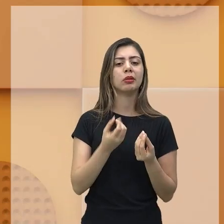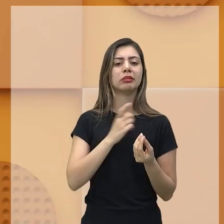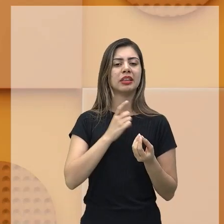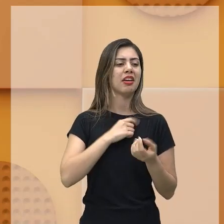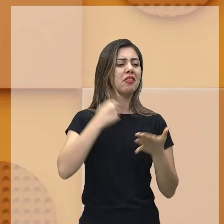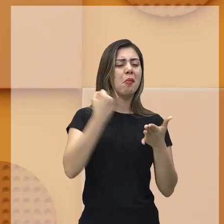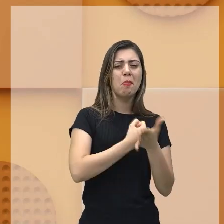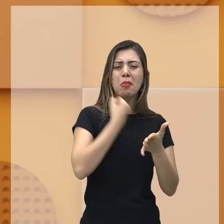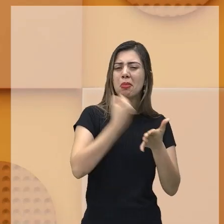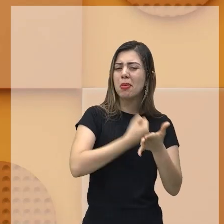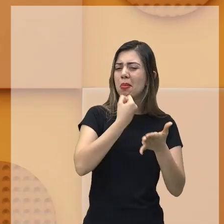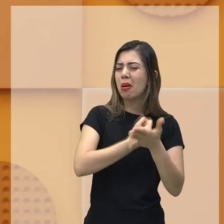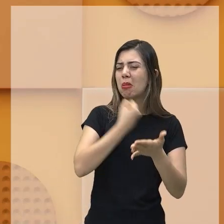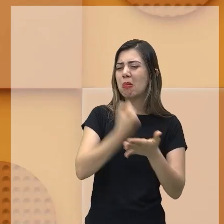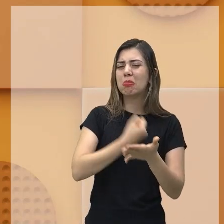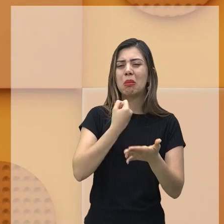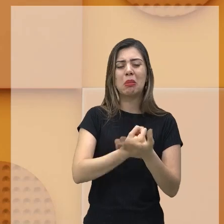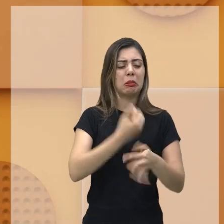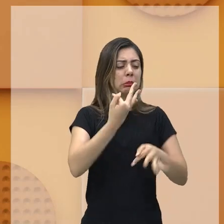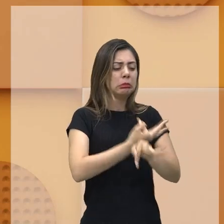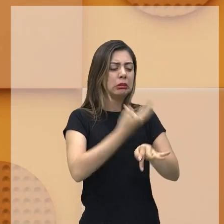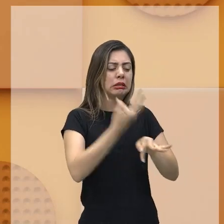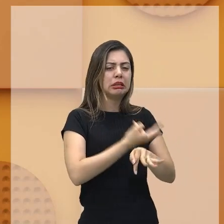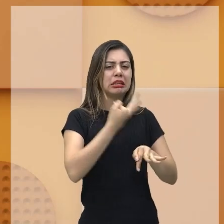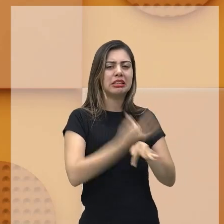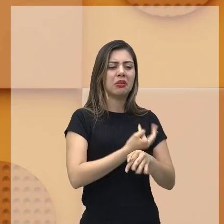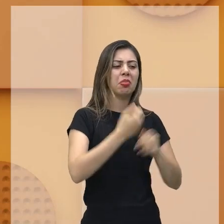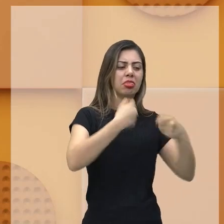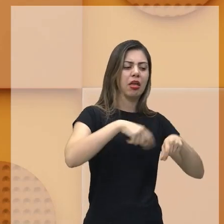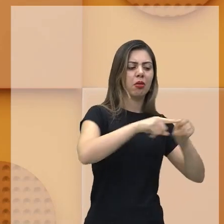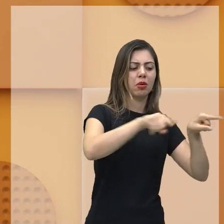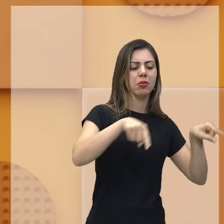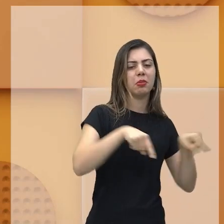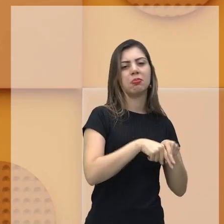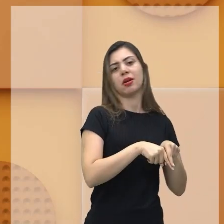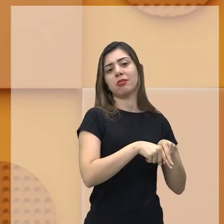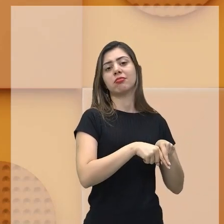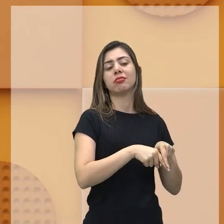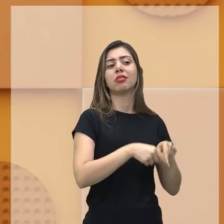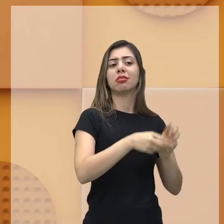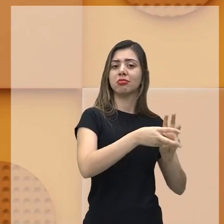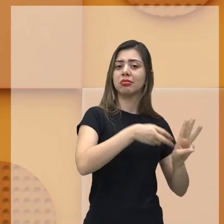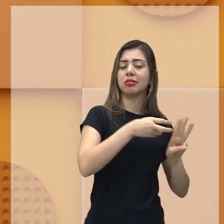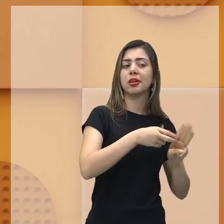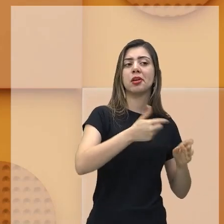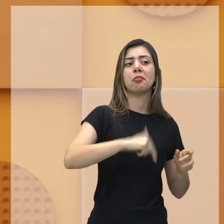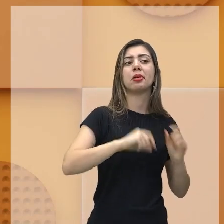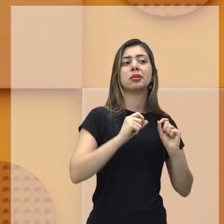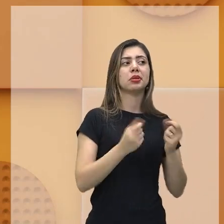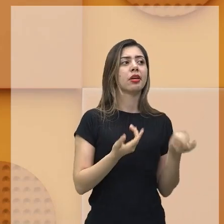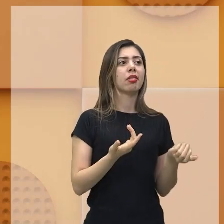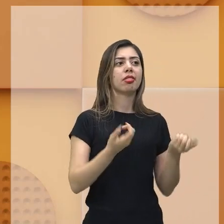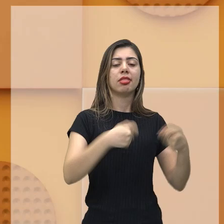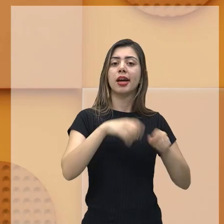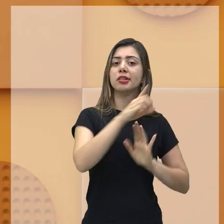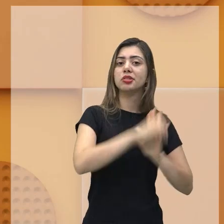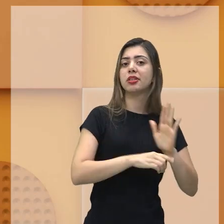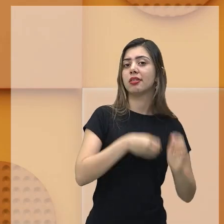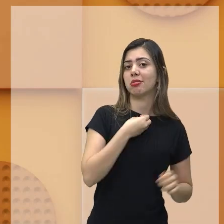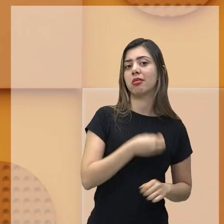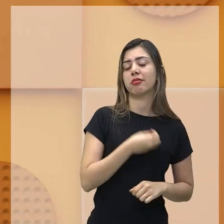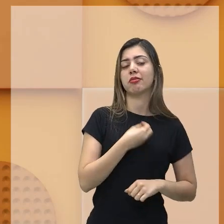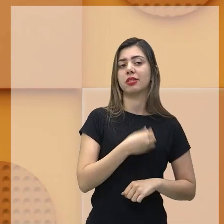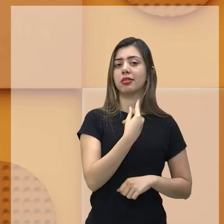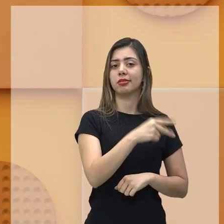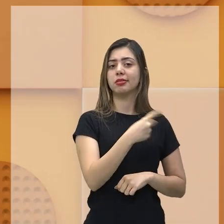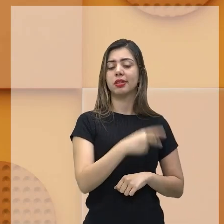de luta, galera. Luta pela posse da terra e luta pelo direito à vida, por assim